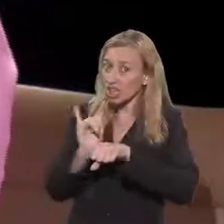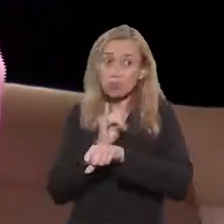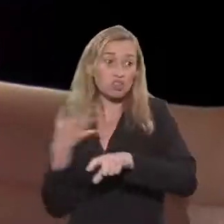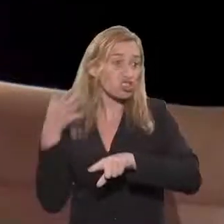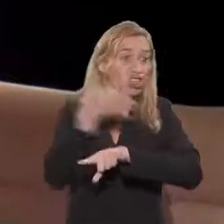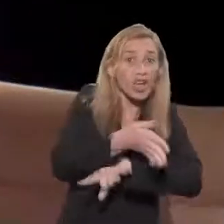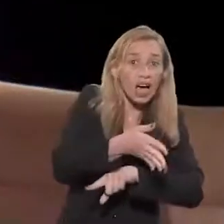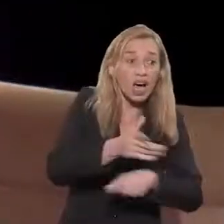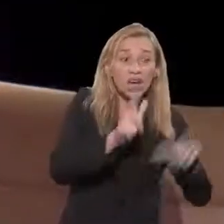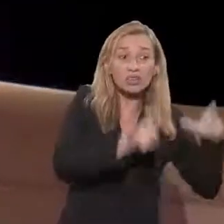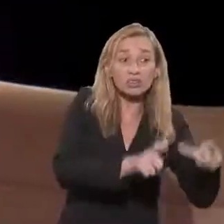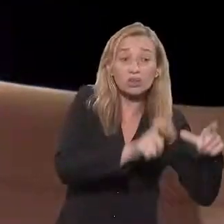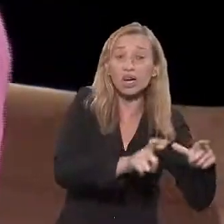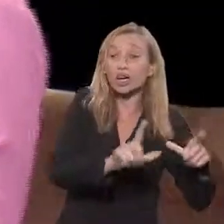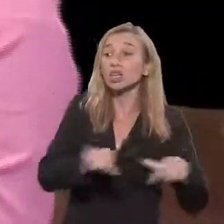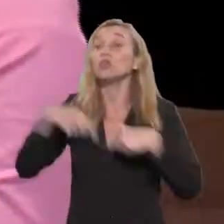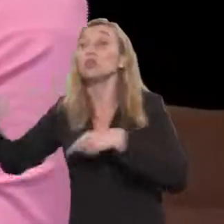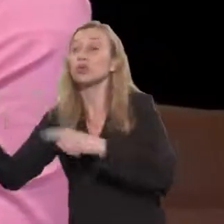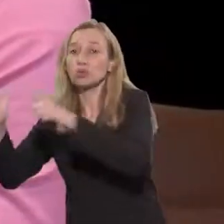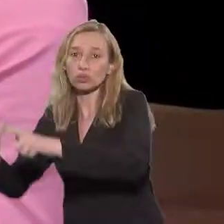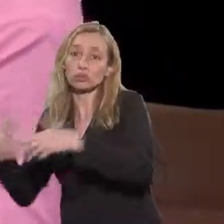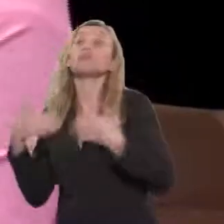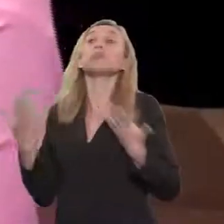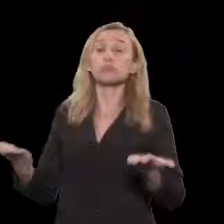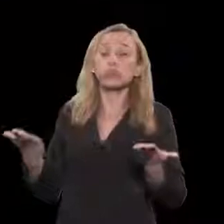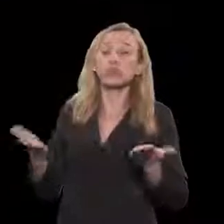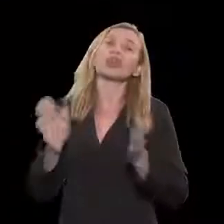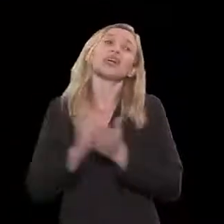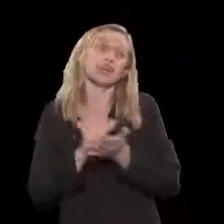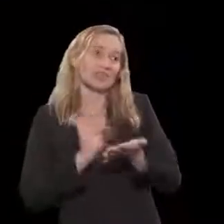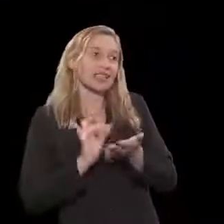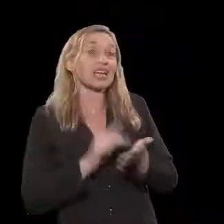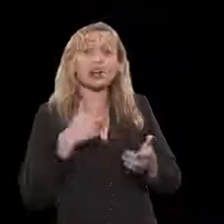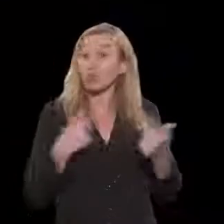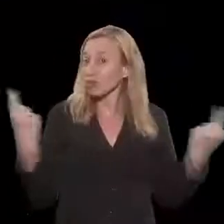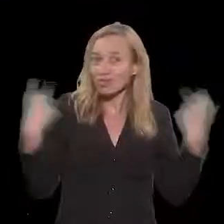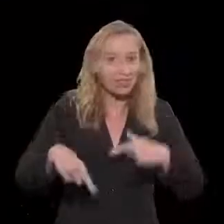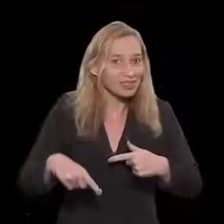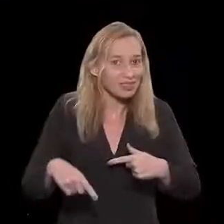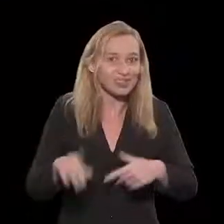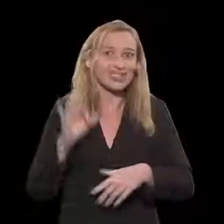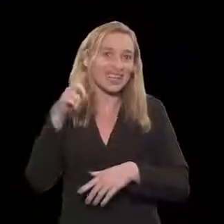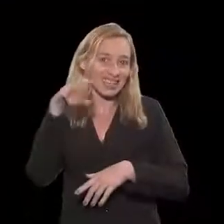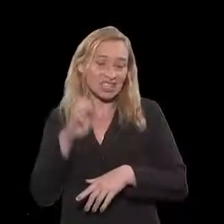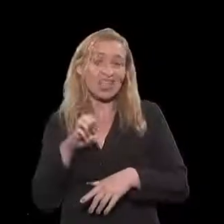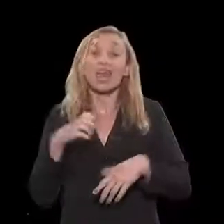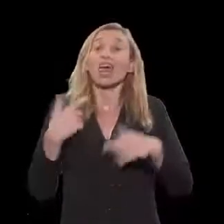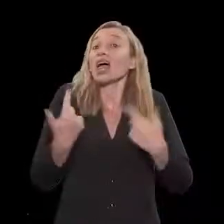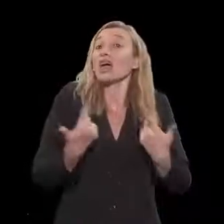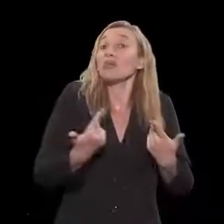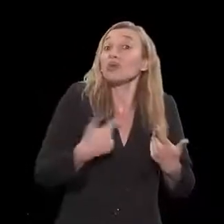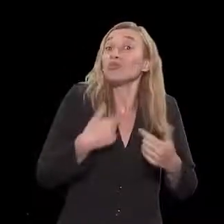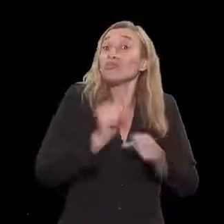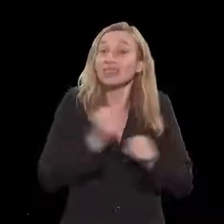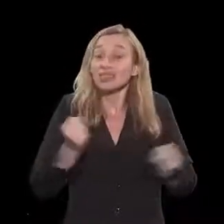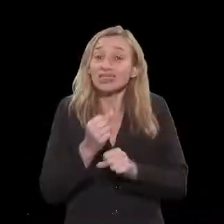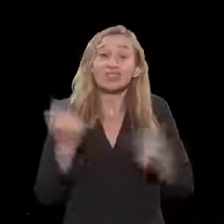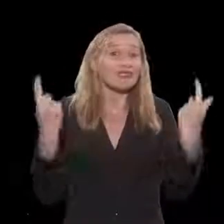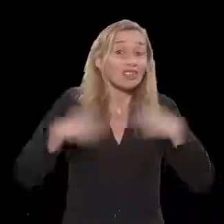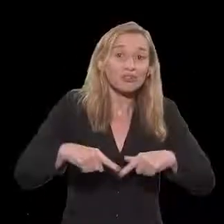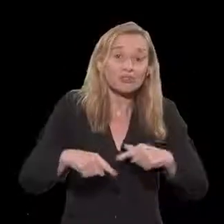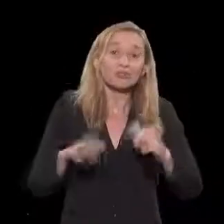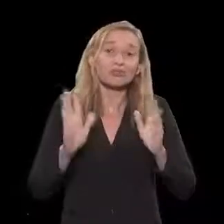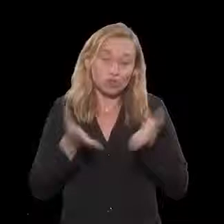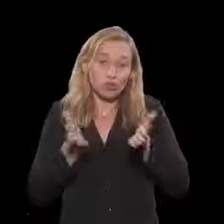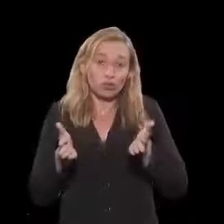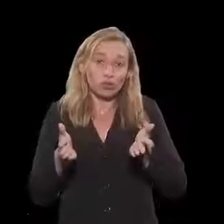estratégia para atingir um lado e o outro. E o outro, pois é. Esse é o meu desafio, Neide. Eu acho que esse é o meu grande desafio, inclusive